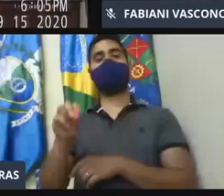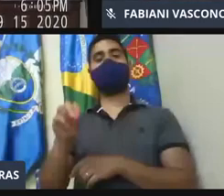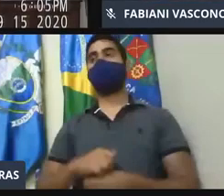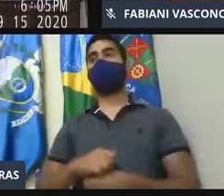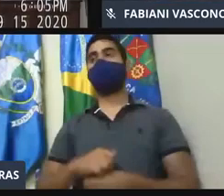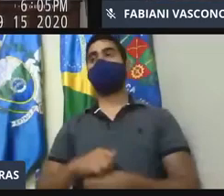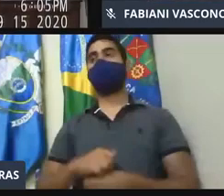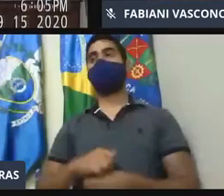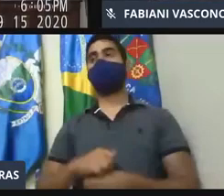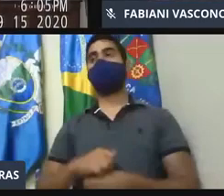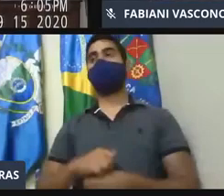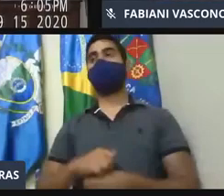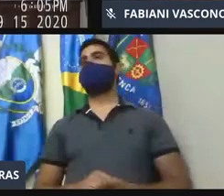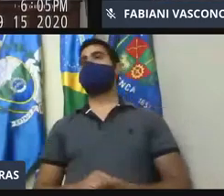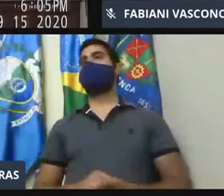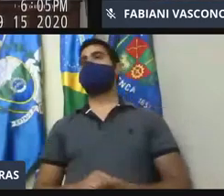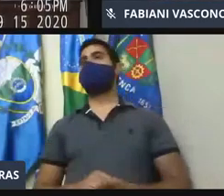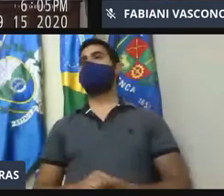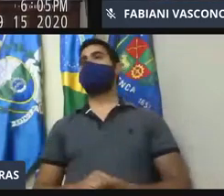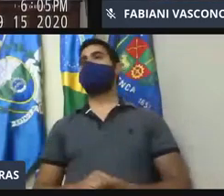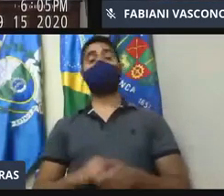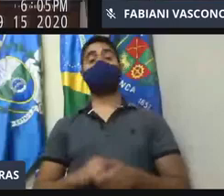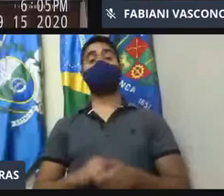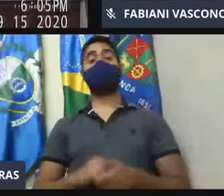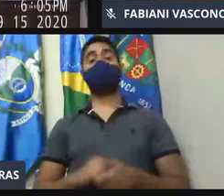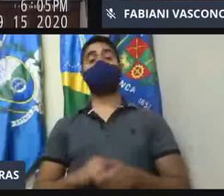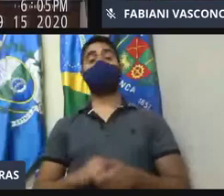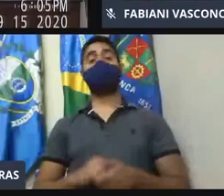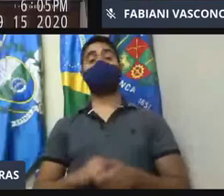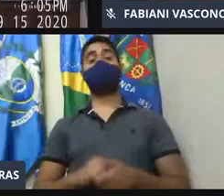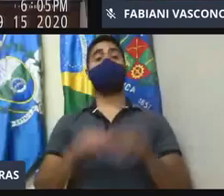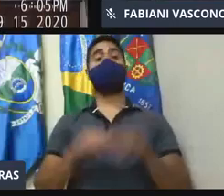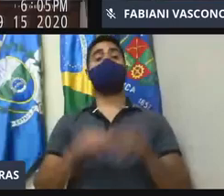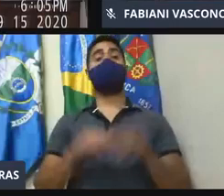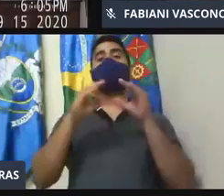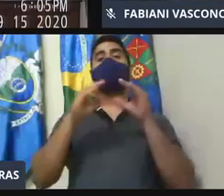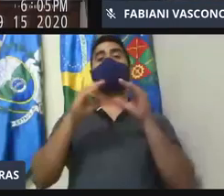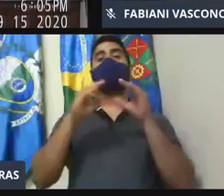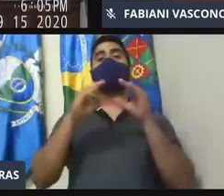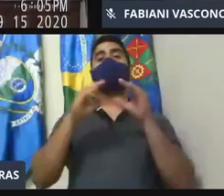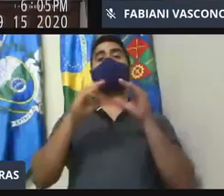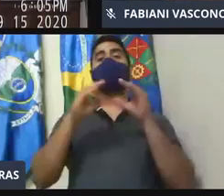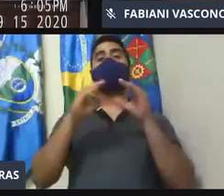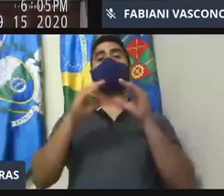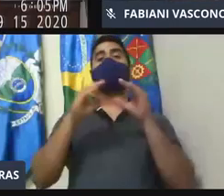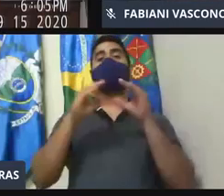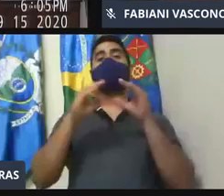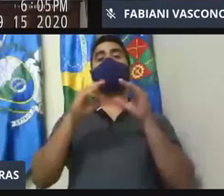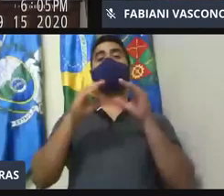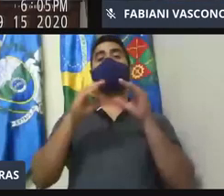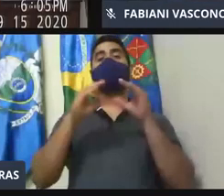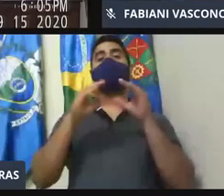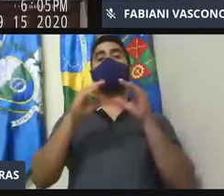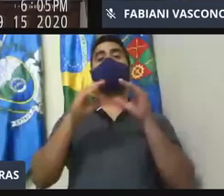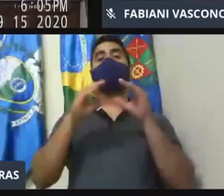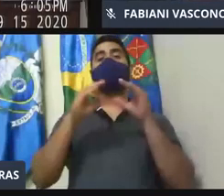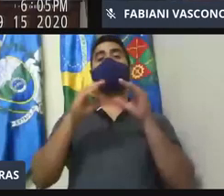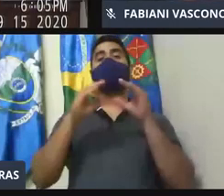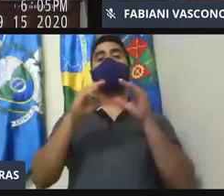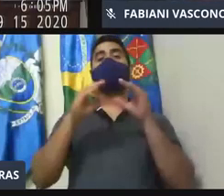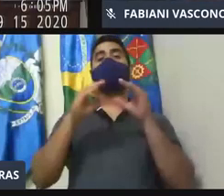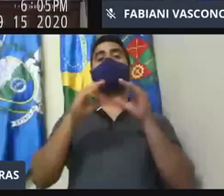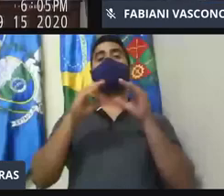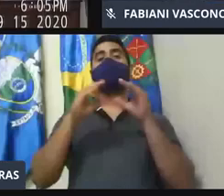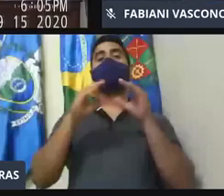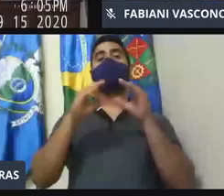E o Conselho de Assistência deu a sugestão da irmã Albina.